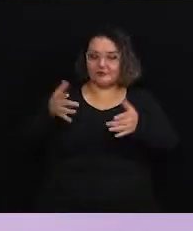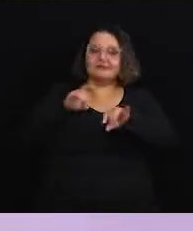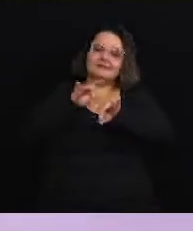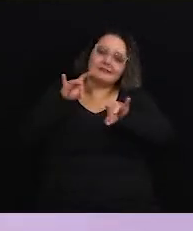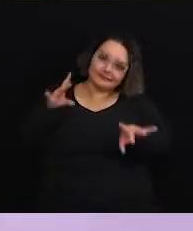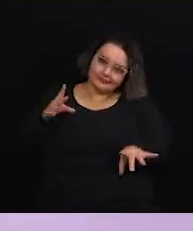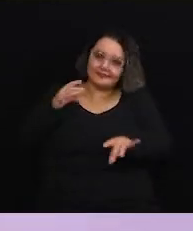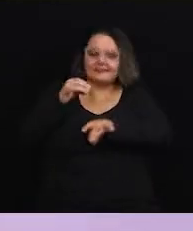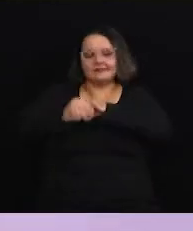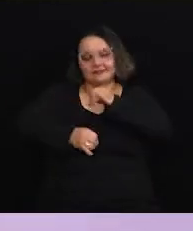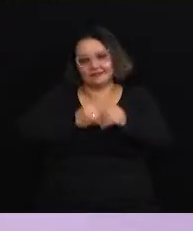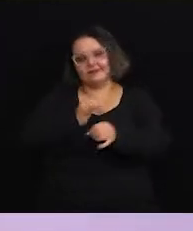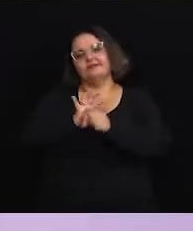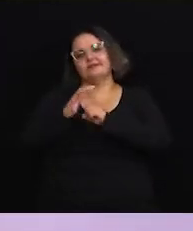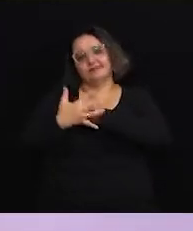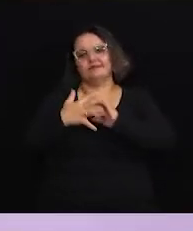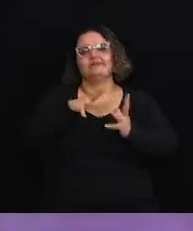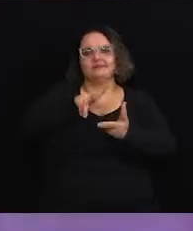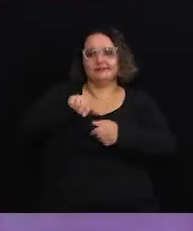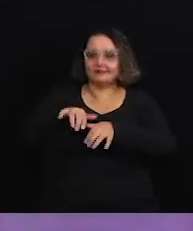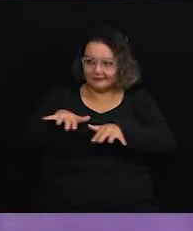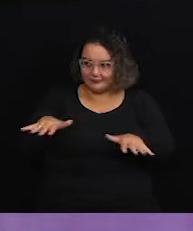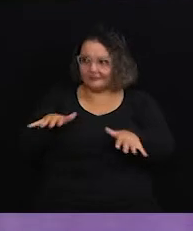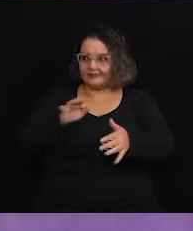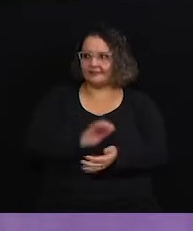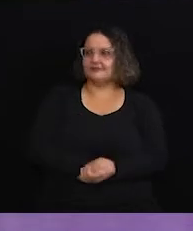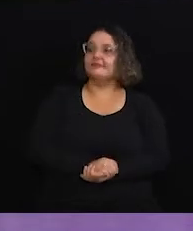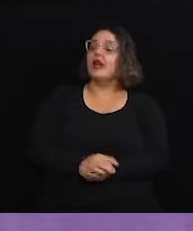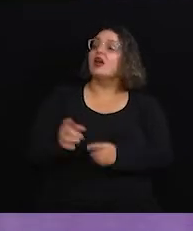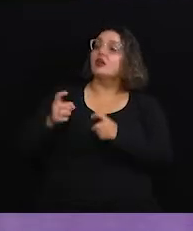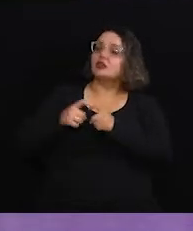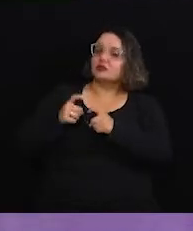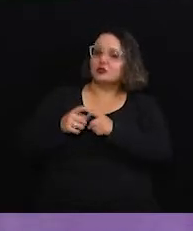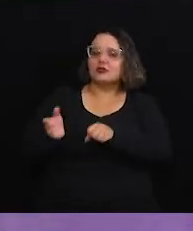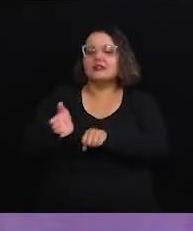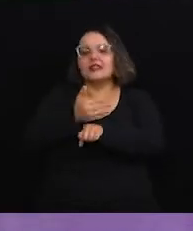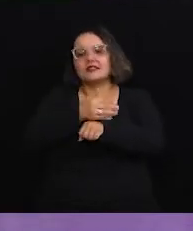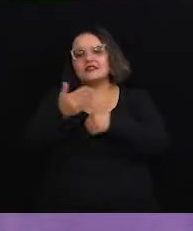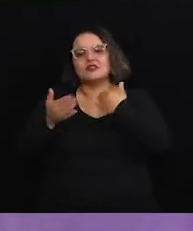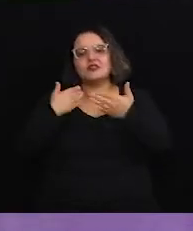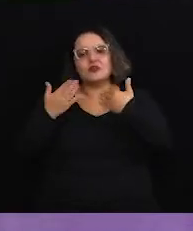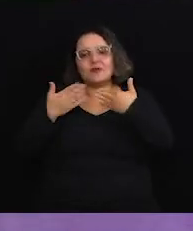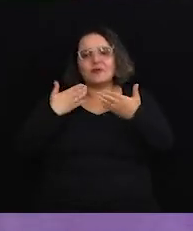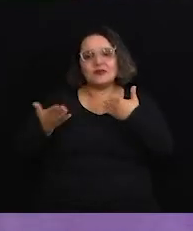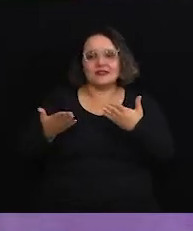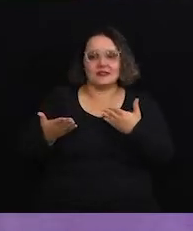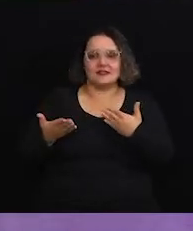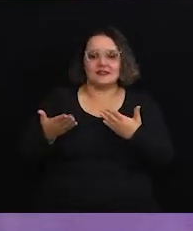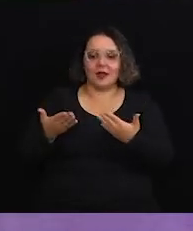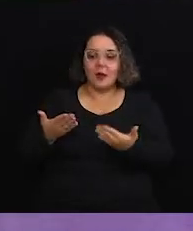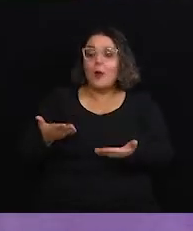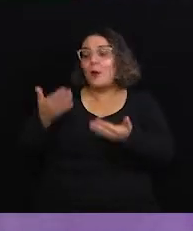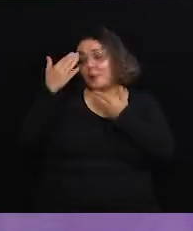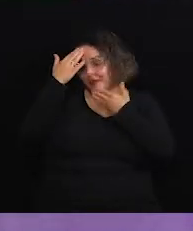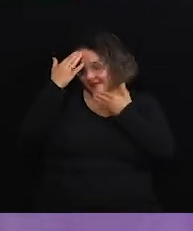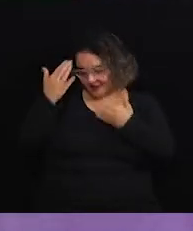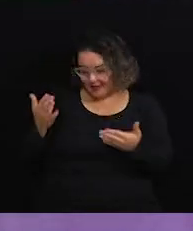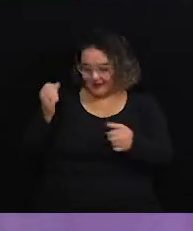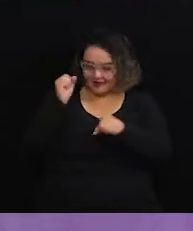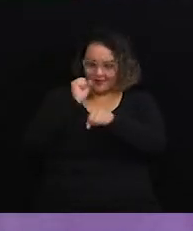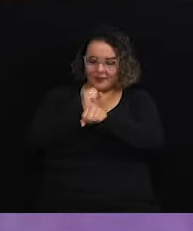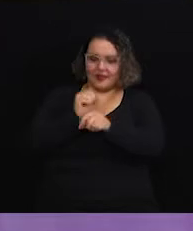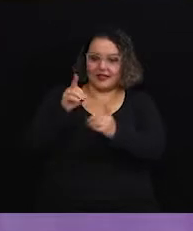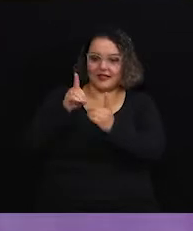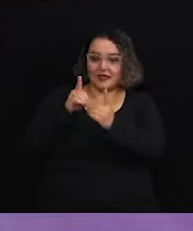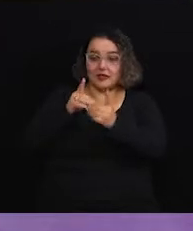por causa da pandemia de Covid-19. Doutora, antes de começar a nossa conversa, muito obrigada por parar seus